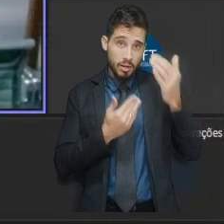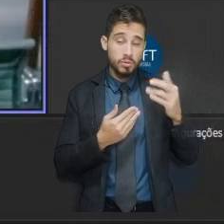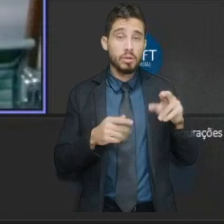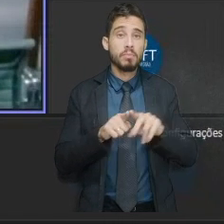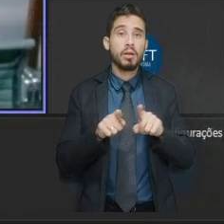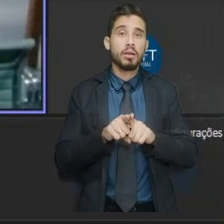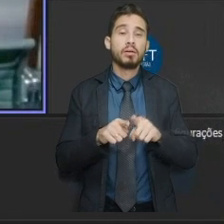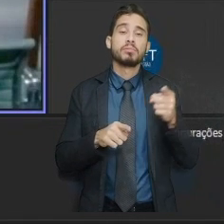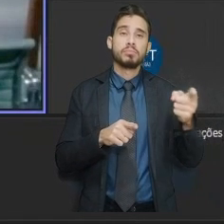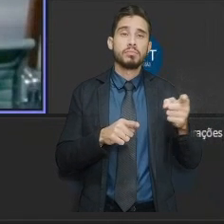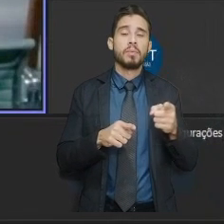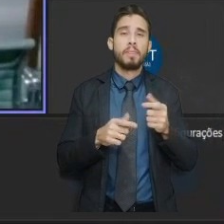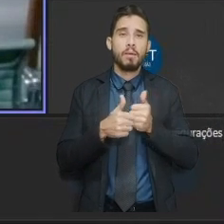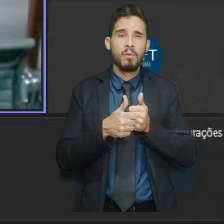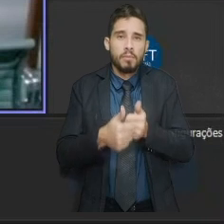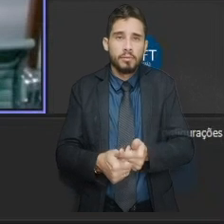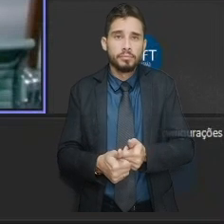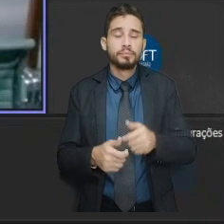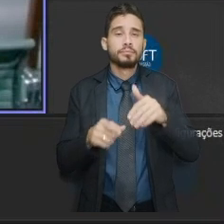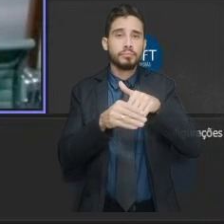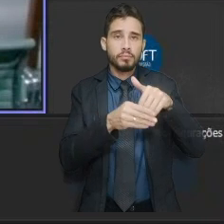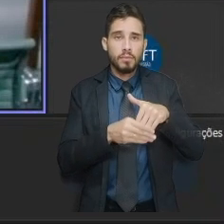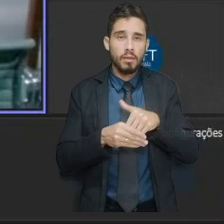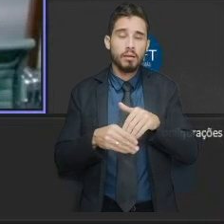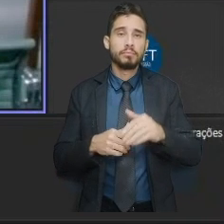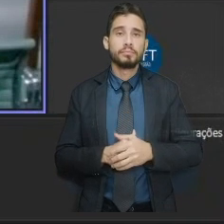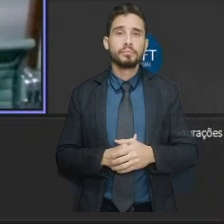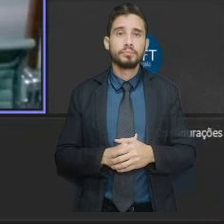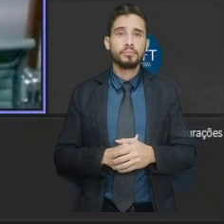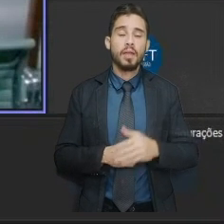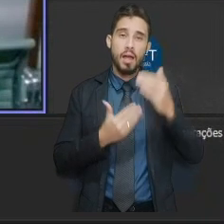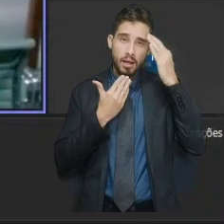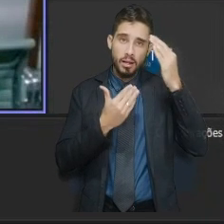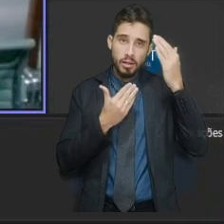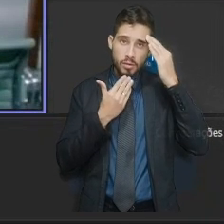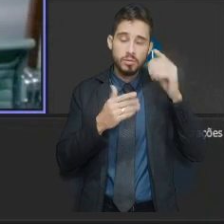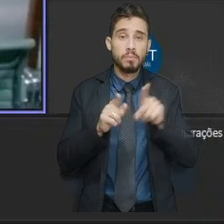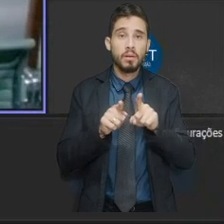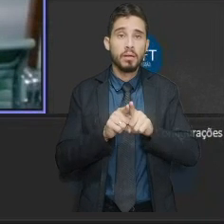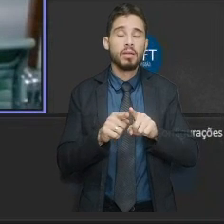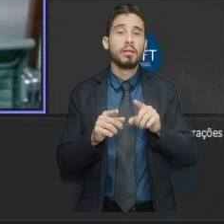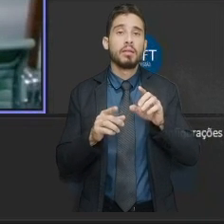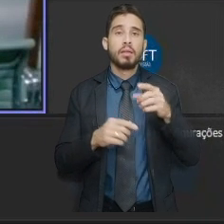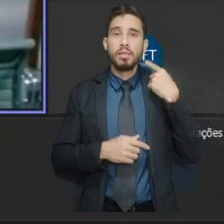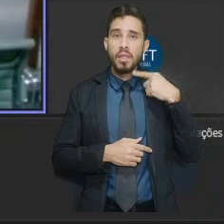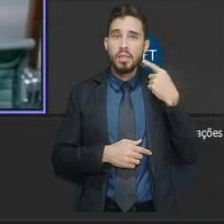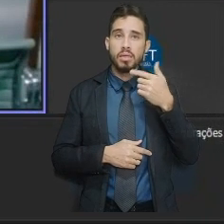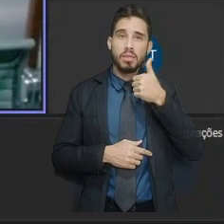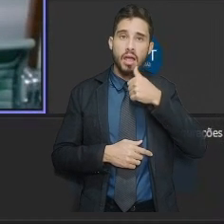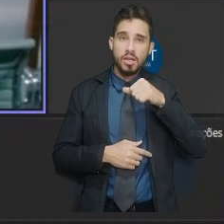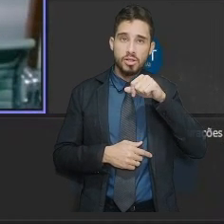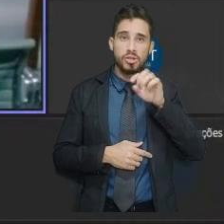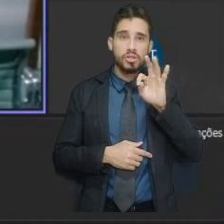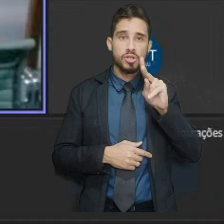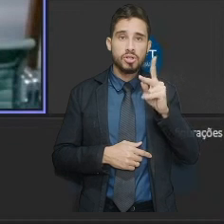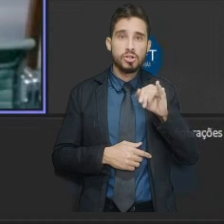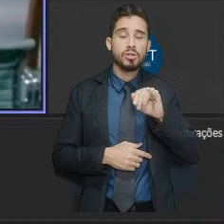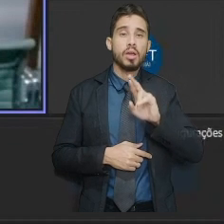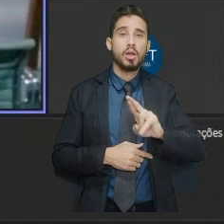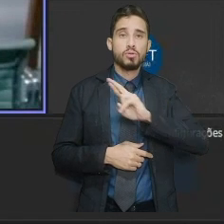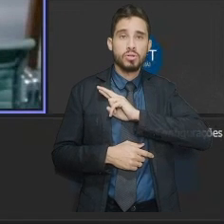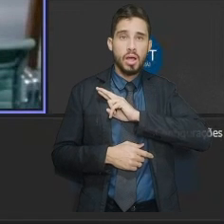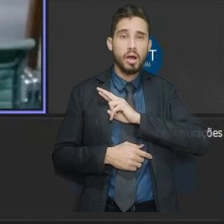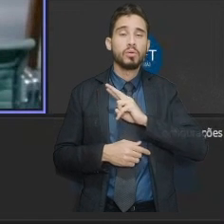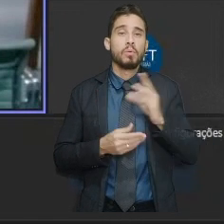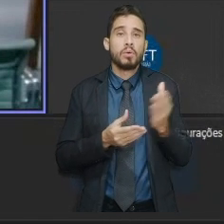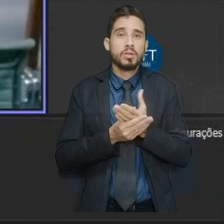desembargadora Carmen. Ratifico o voto lançado no sistema, acompanhando o eminente relator. Agradeço, desembargador Eustáquio. Com a turma. Agradeço. Doutora Thaís, então proclamo o